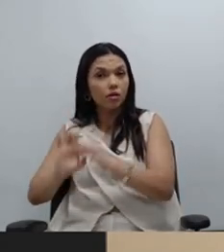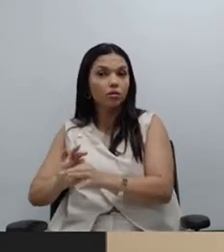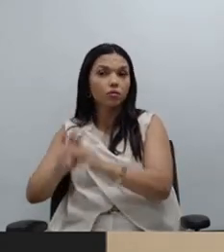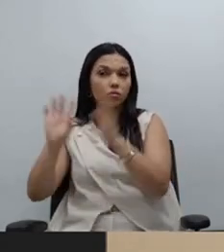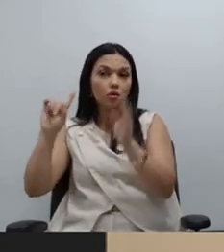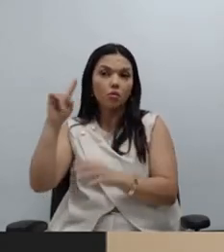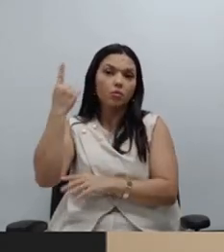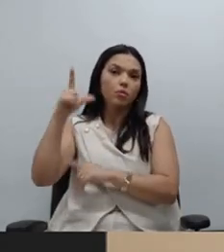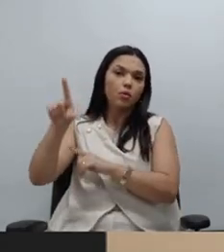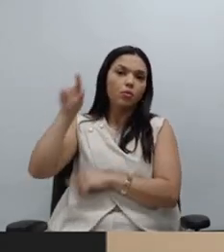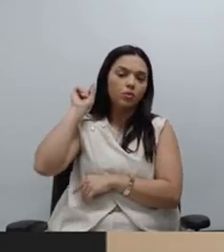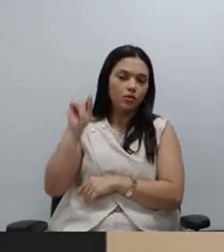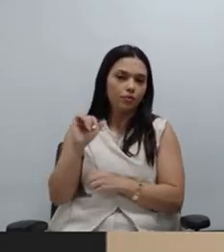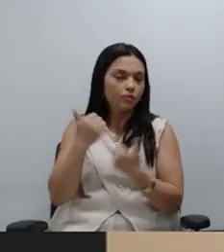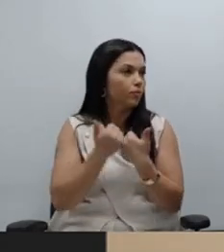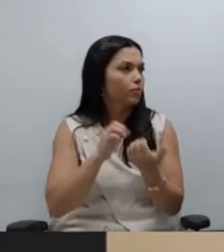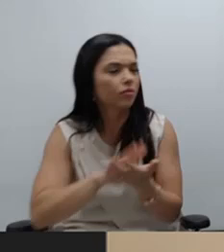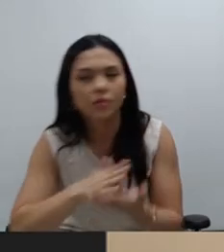primeira opção.